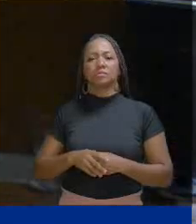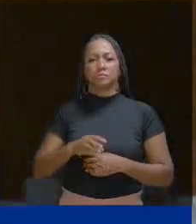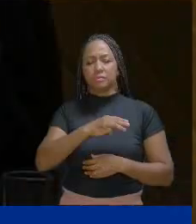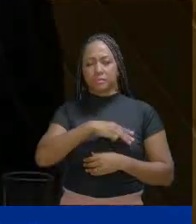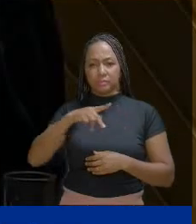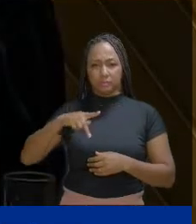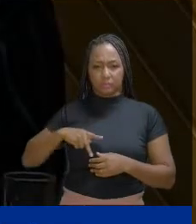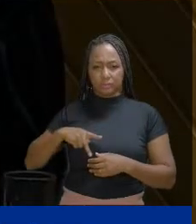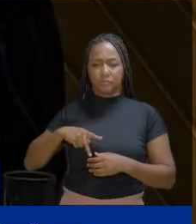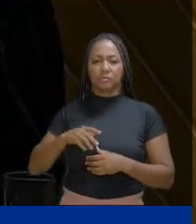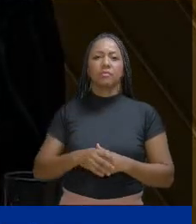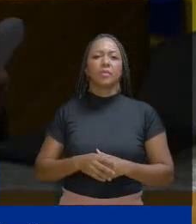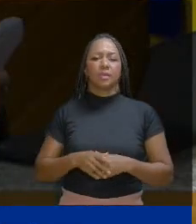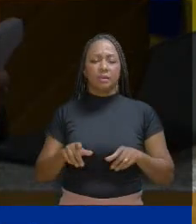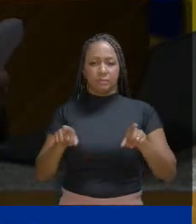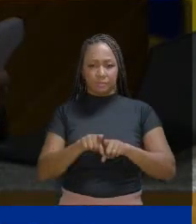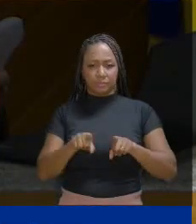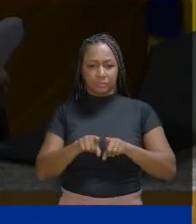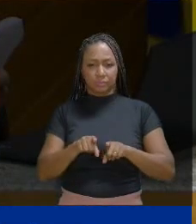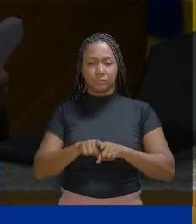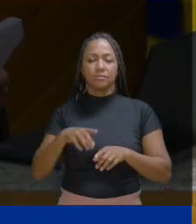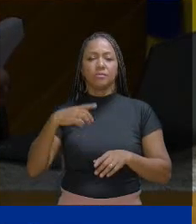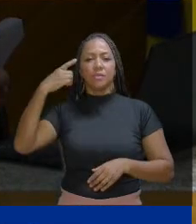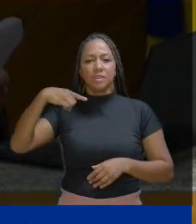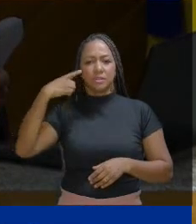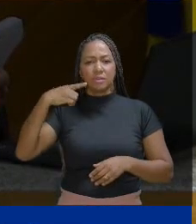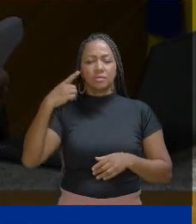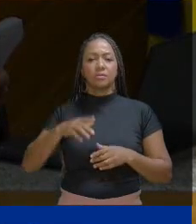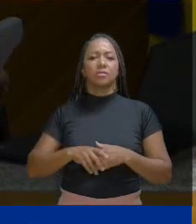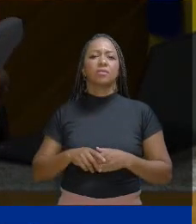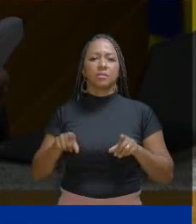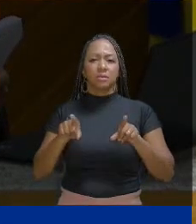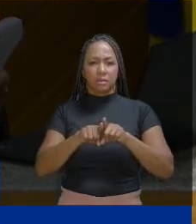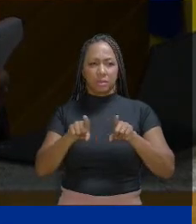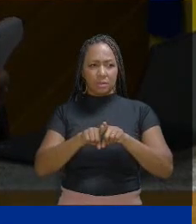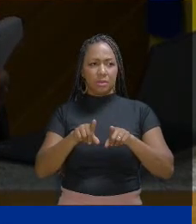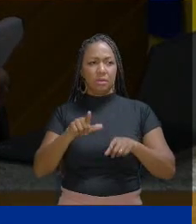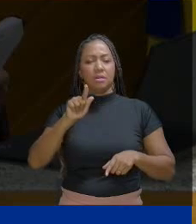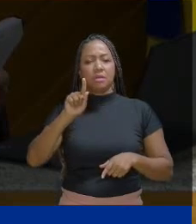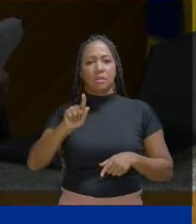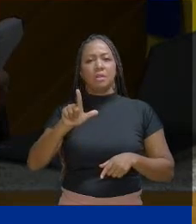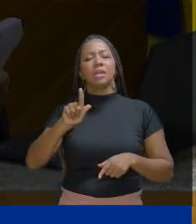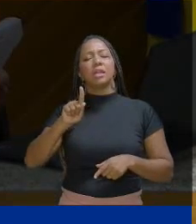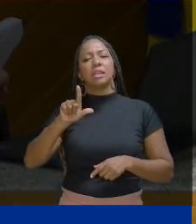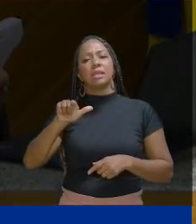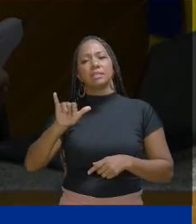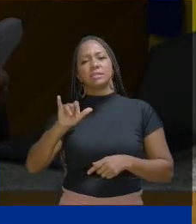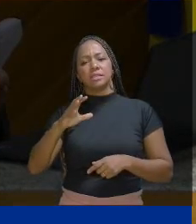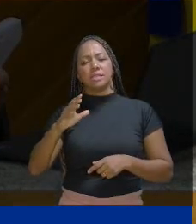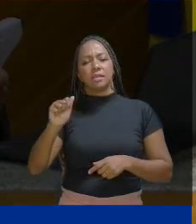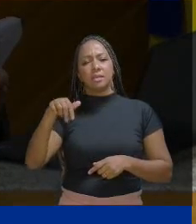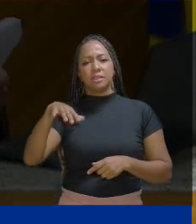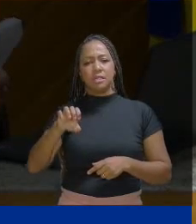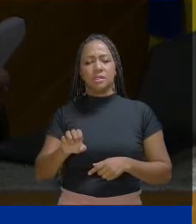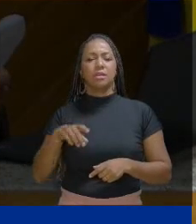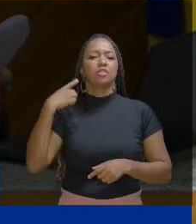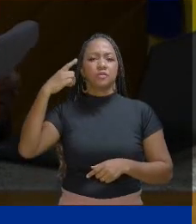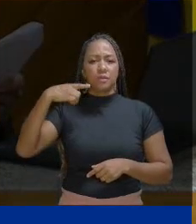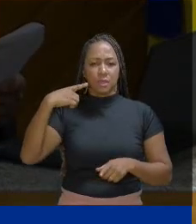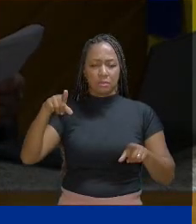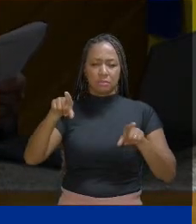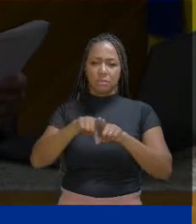Público Eleitoral. Nesses casos também, a advogada Gleiciane Maria Santana dos Reis e o advogado Eduardo Santos Tavares